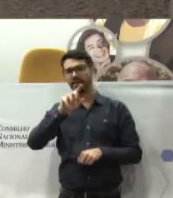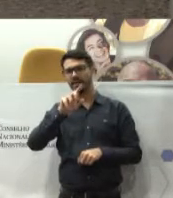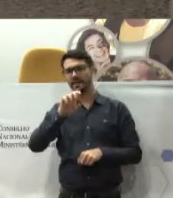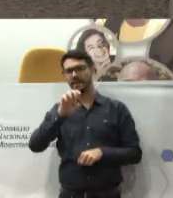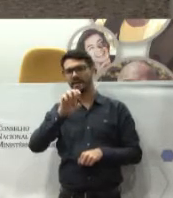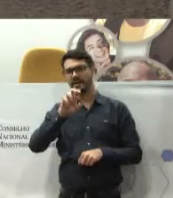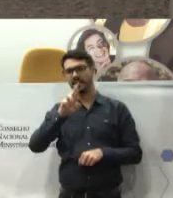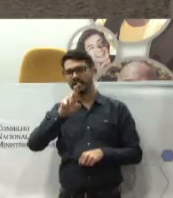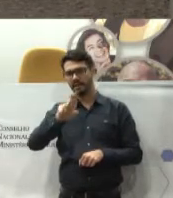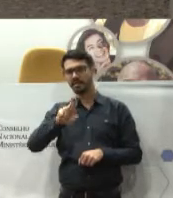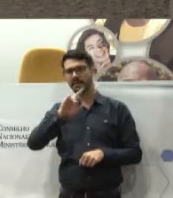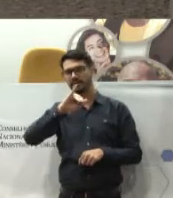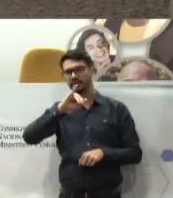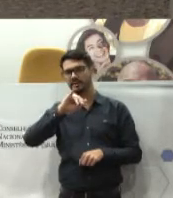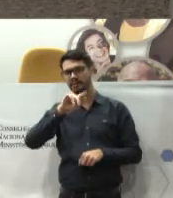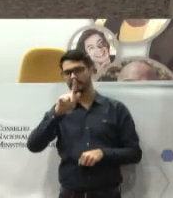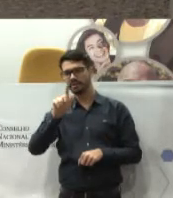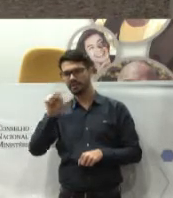Teoria e Filosofia do Direito pela